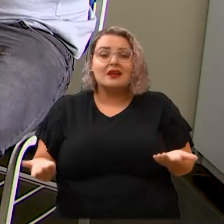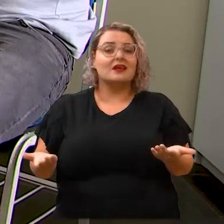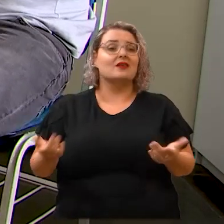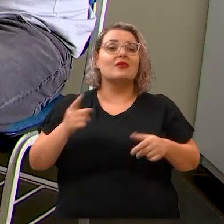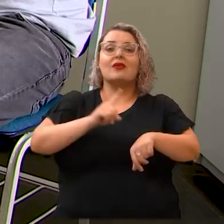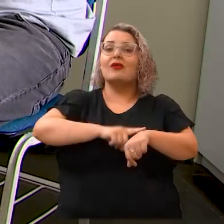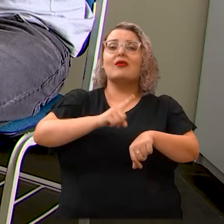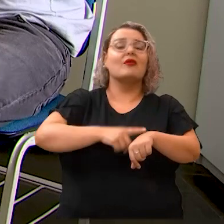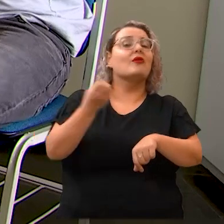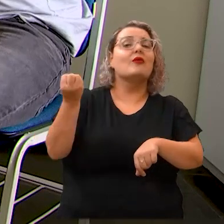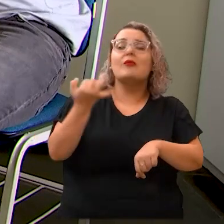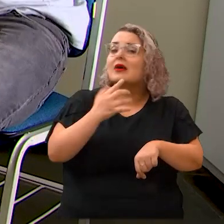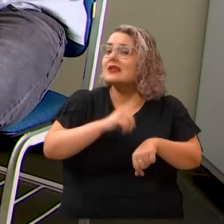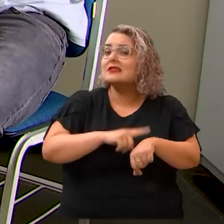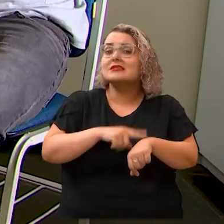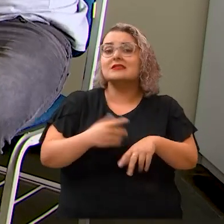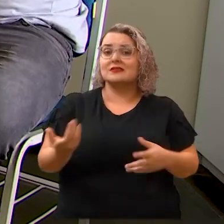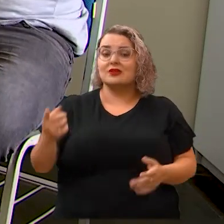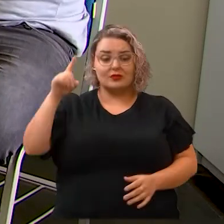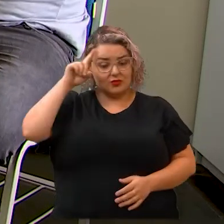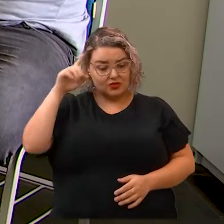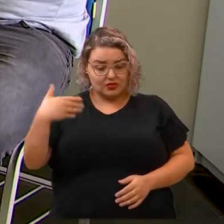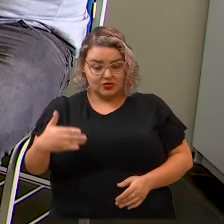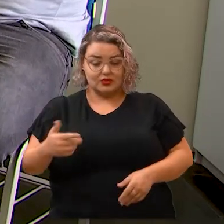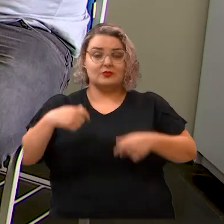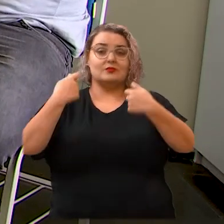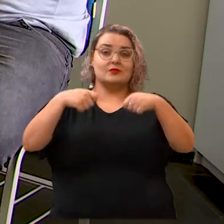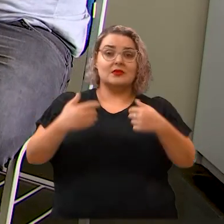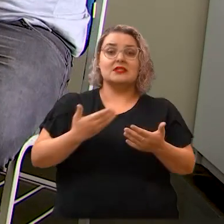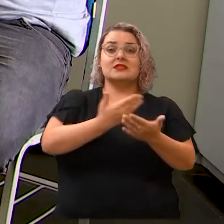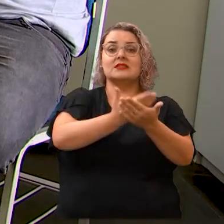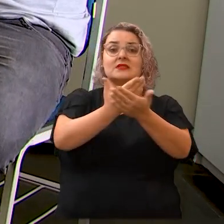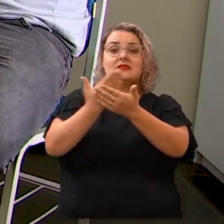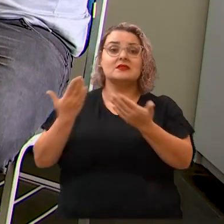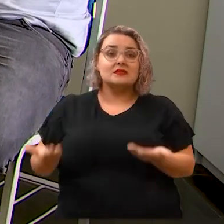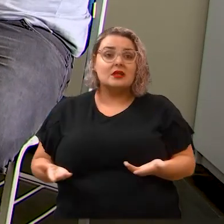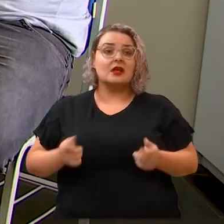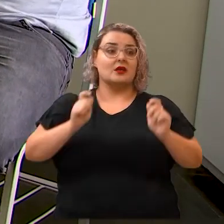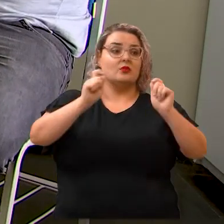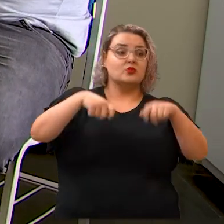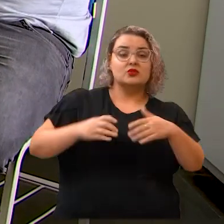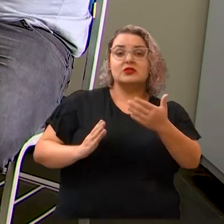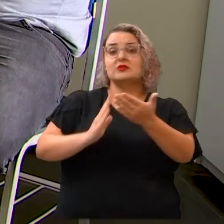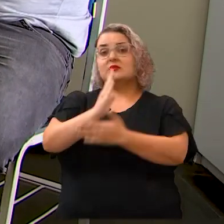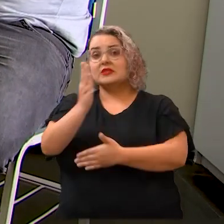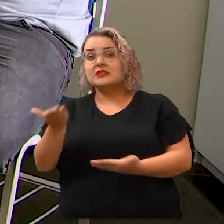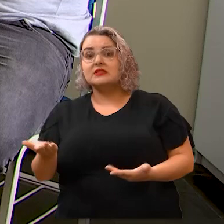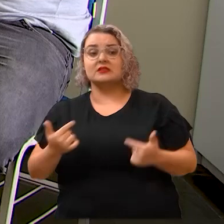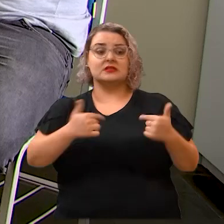faço para estudar quantas horas por dia eu preciso estudar é possível passar mesmo trabalhando